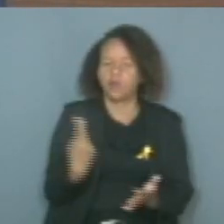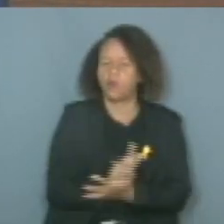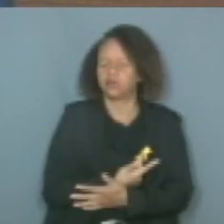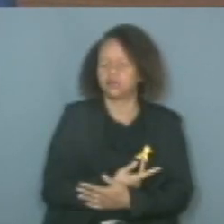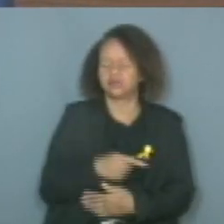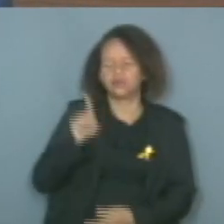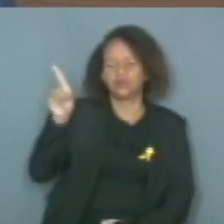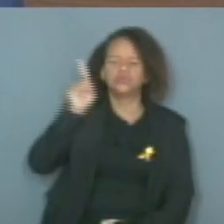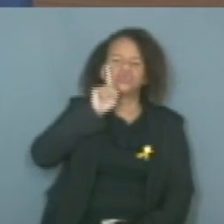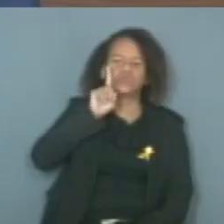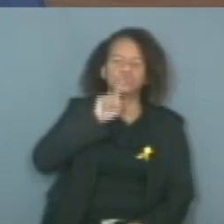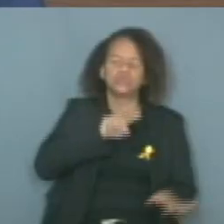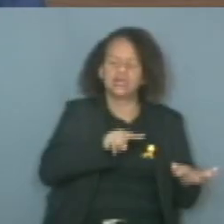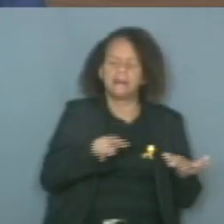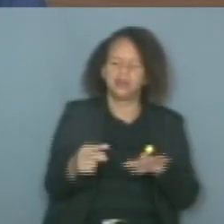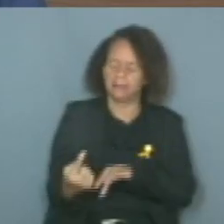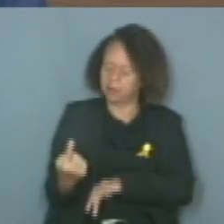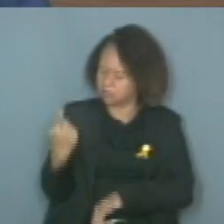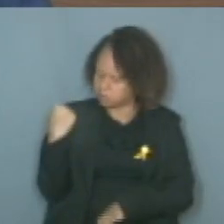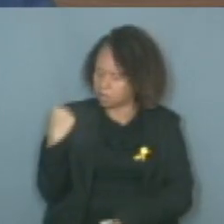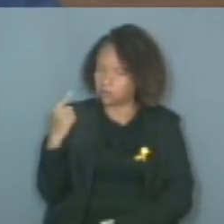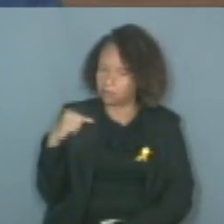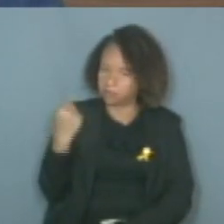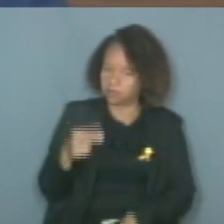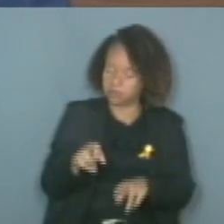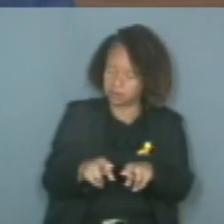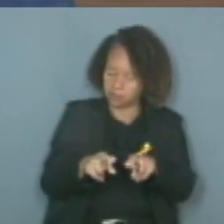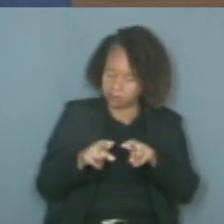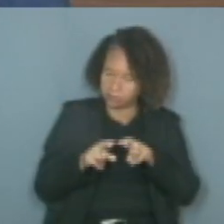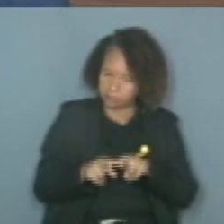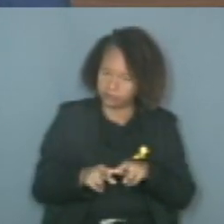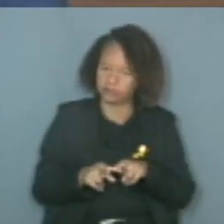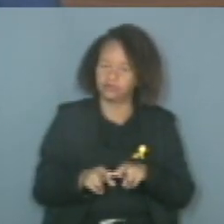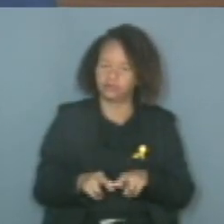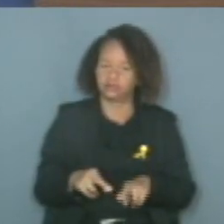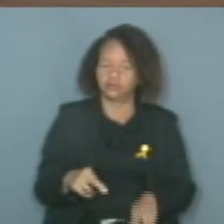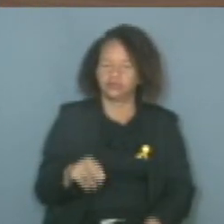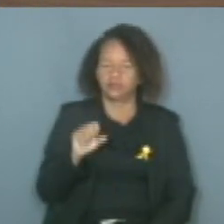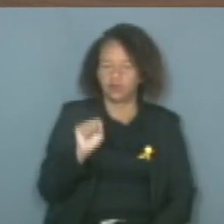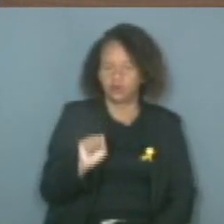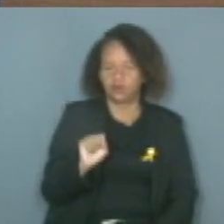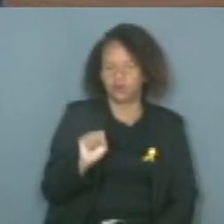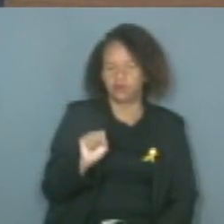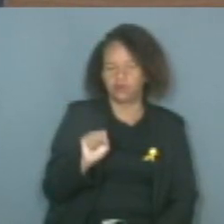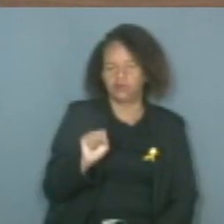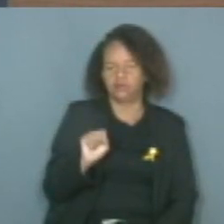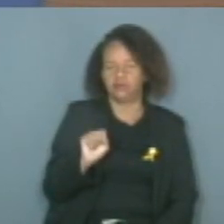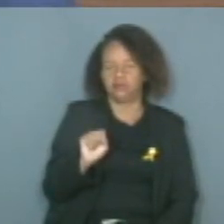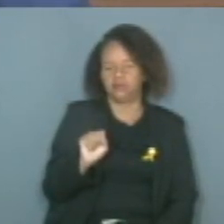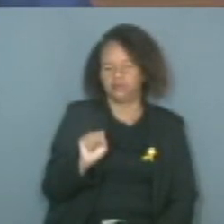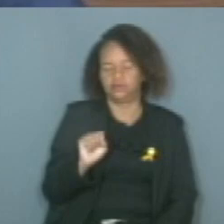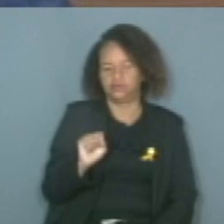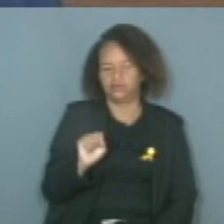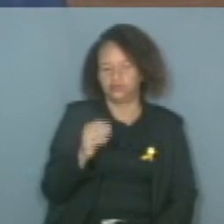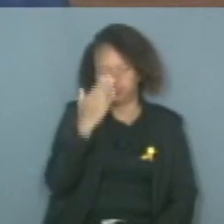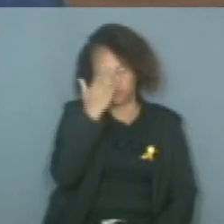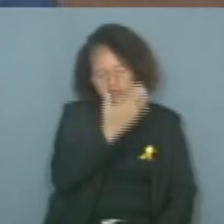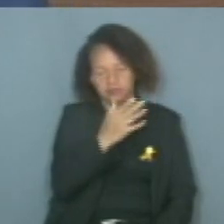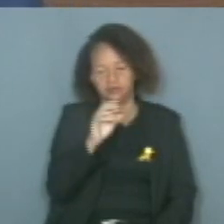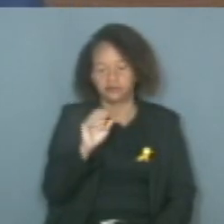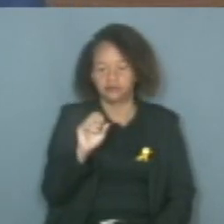nos Estados Unidos a semana passada, que é o próximo requerimento, o requerimento 8... Obrigado,